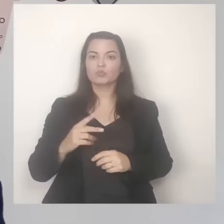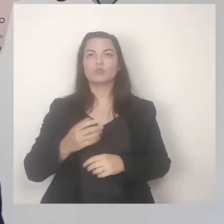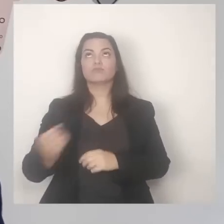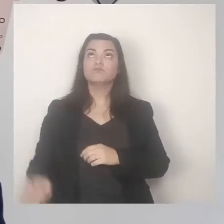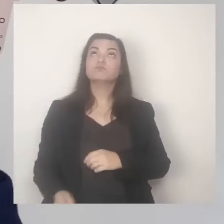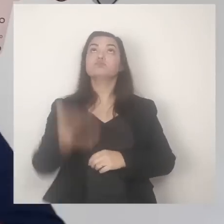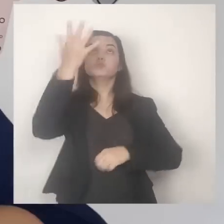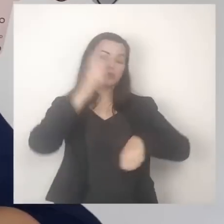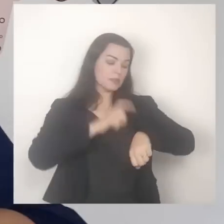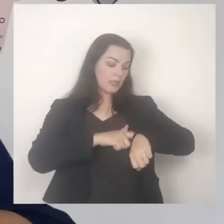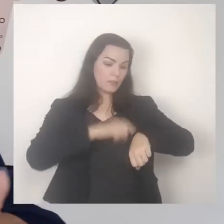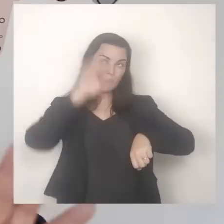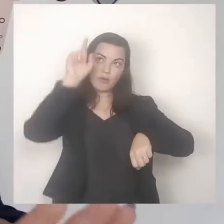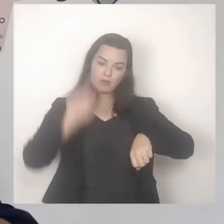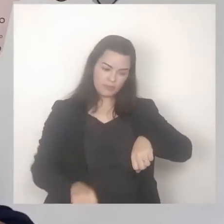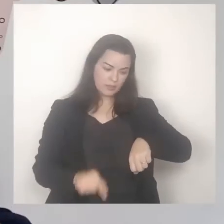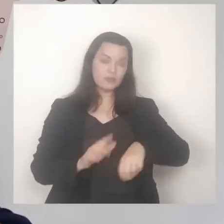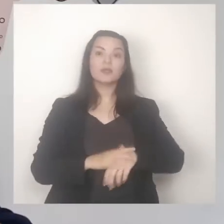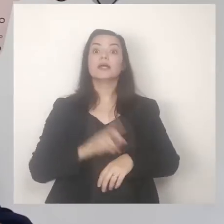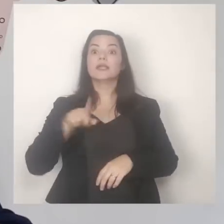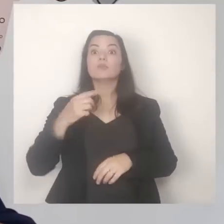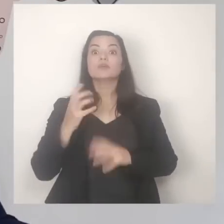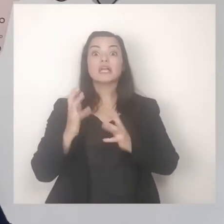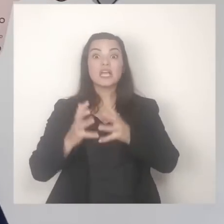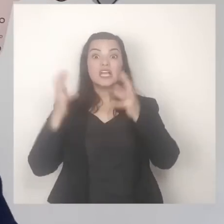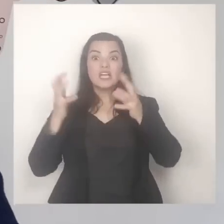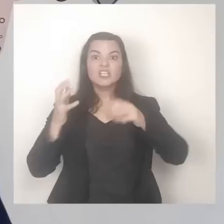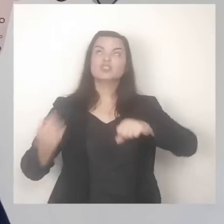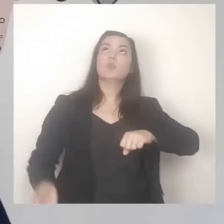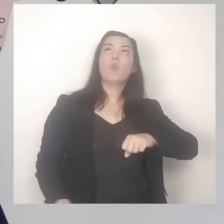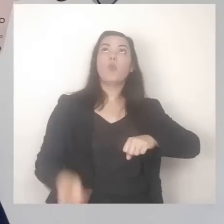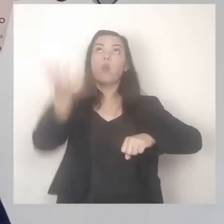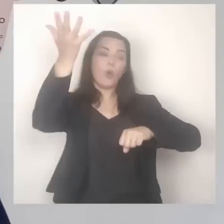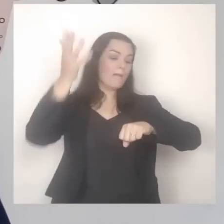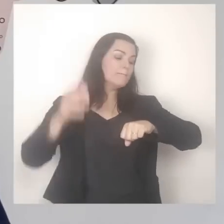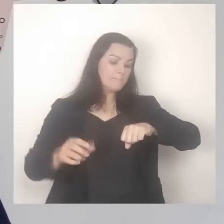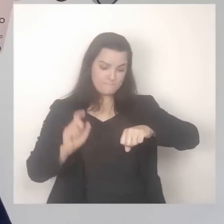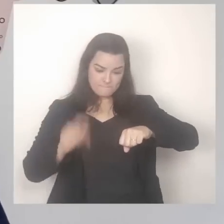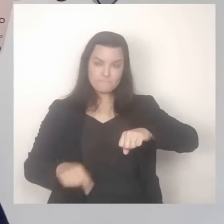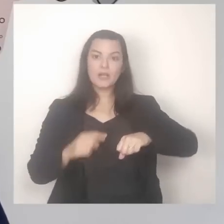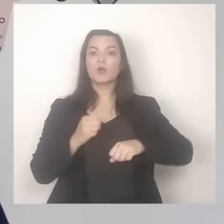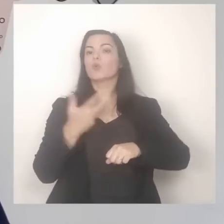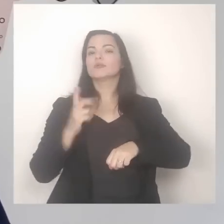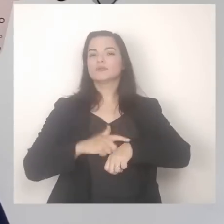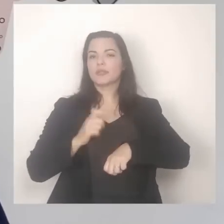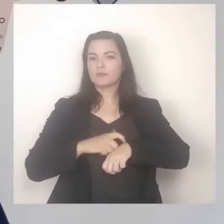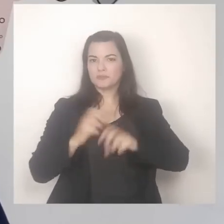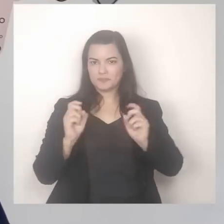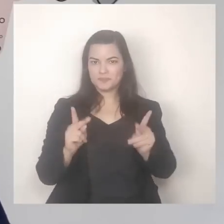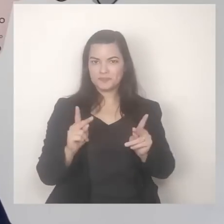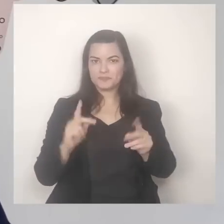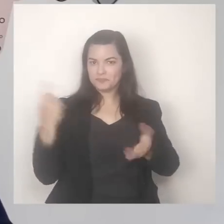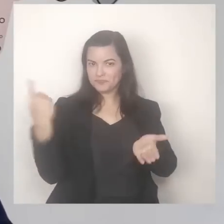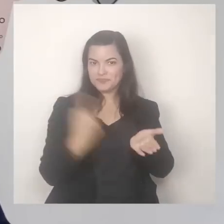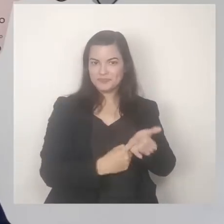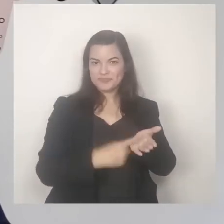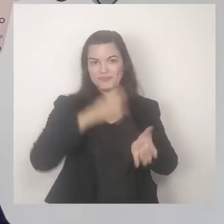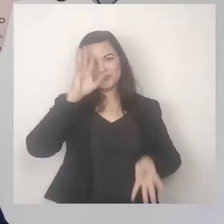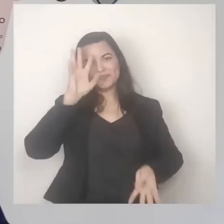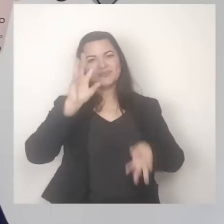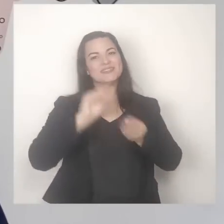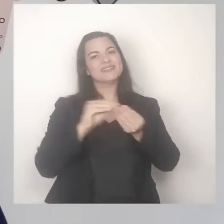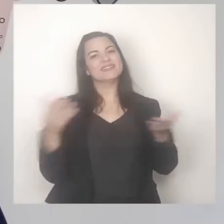bolinha grande com a meia de toda a família e calcula esse tempo. Combinado? Então, olha